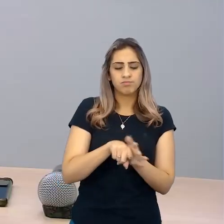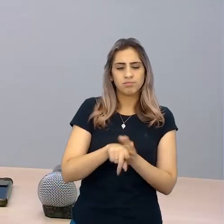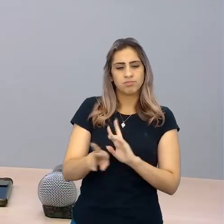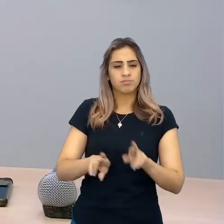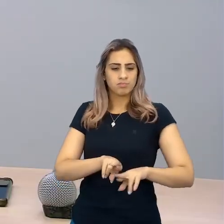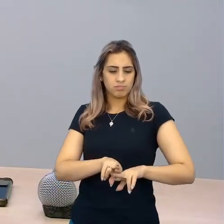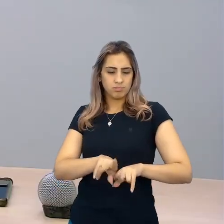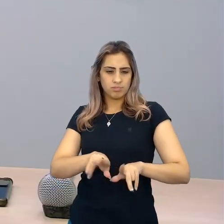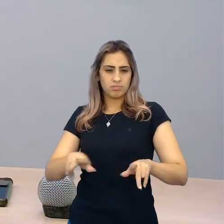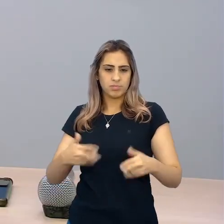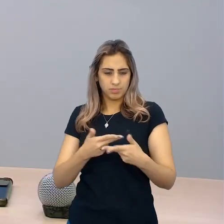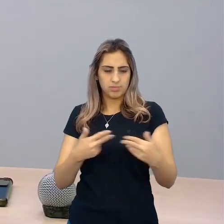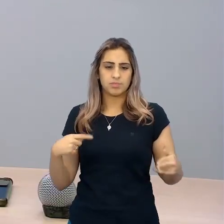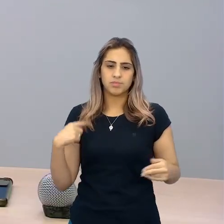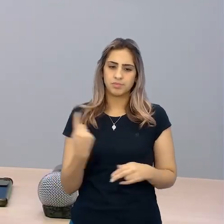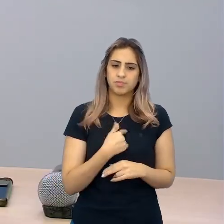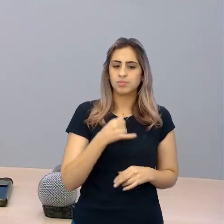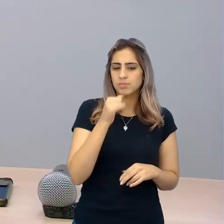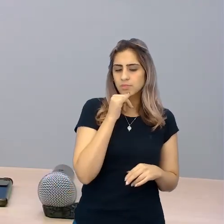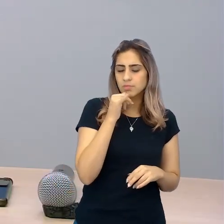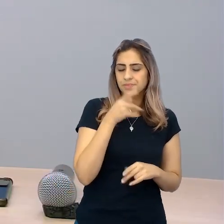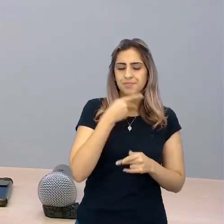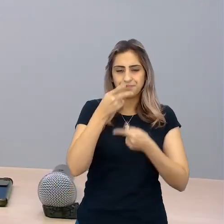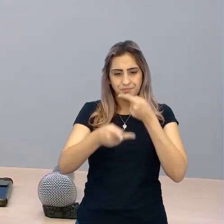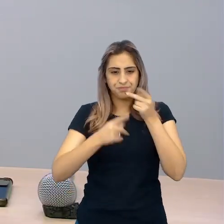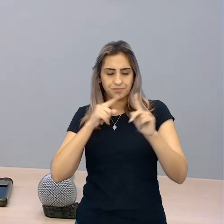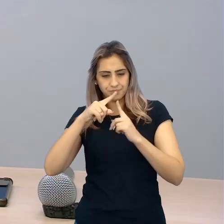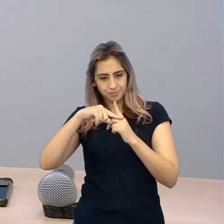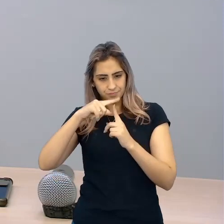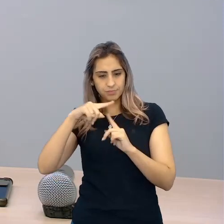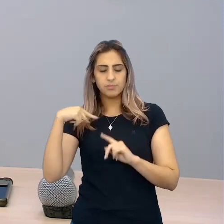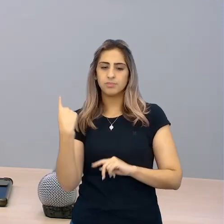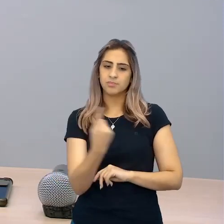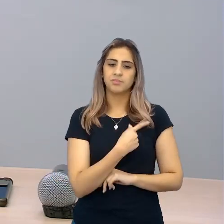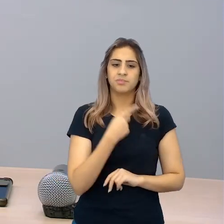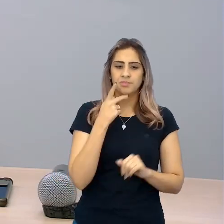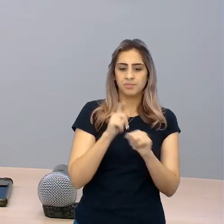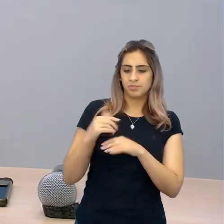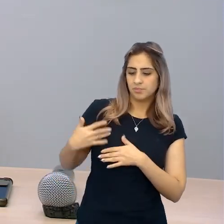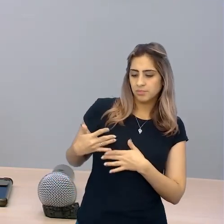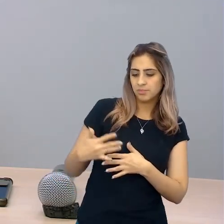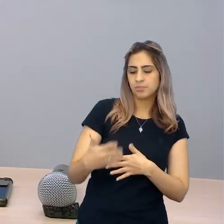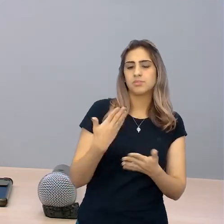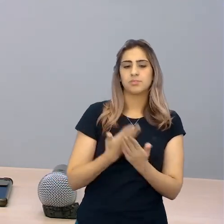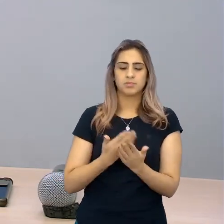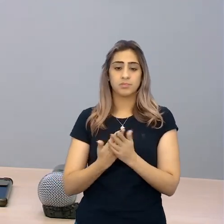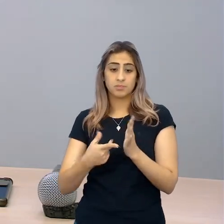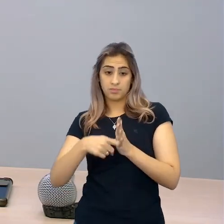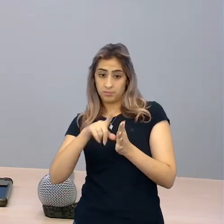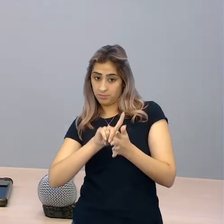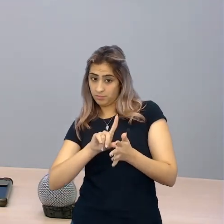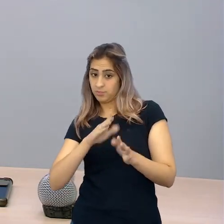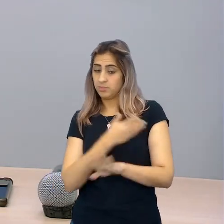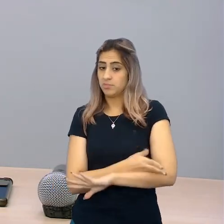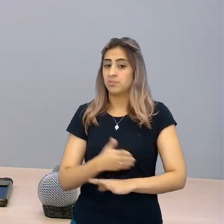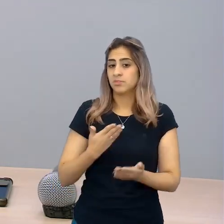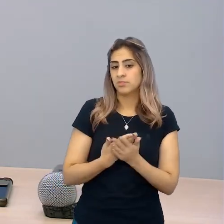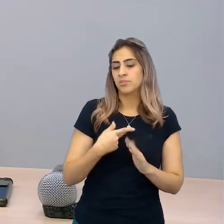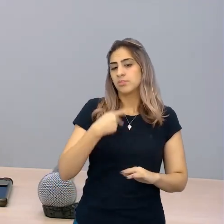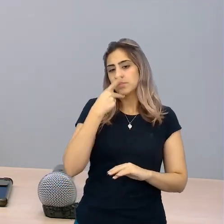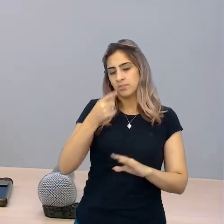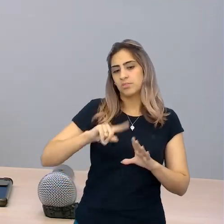voltar um pouquinho. Começamos o nosso exemplo aí falando das temperaturas e a gente vai fazer isso no decorrer da aula. Mas antes, quando começa a aula, eu falo